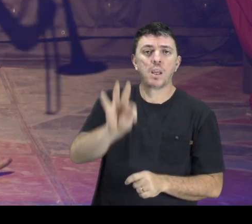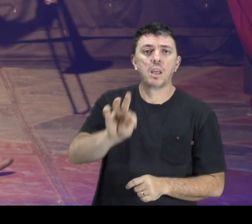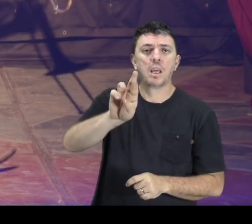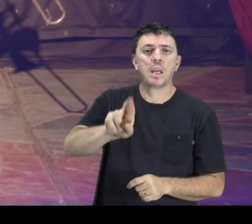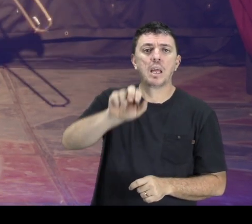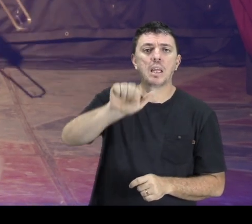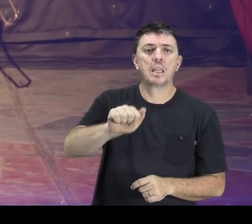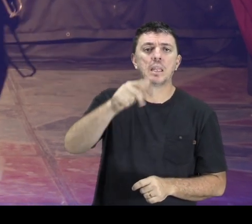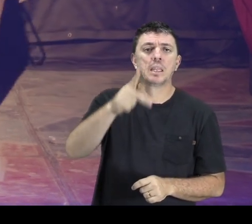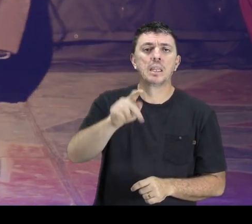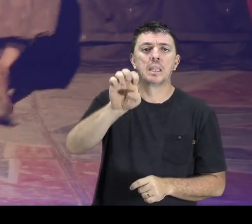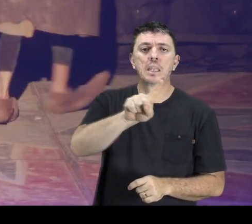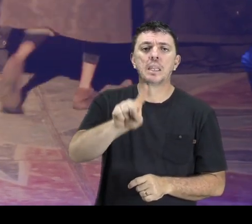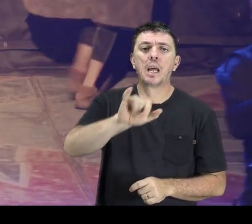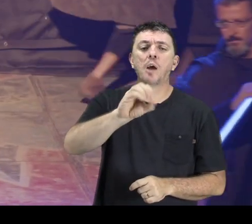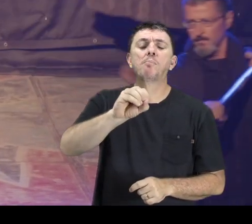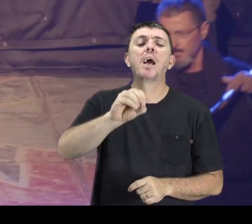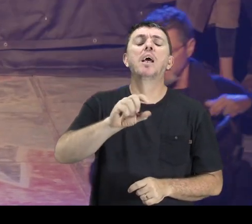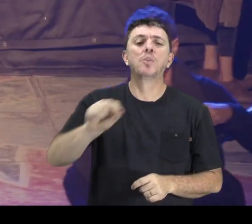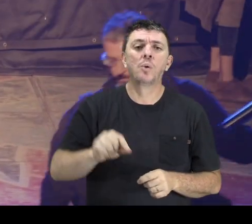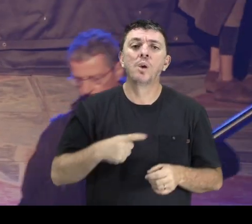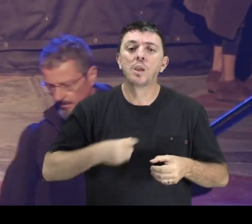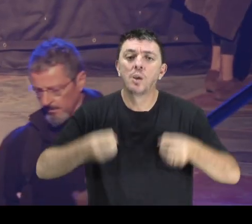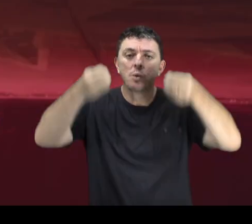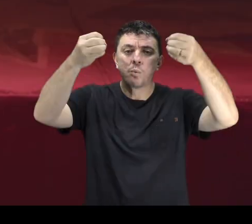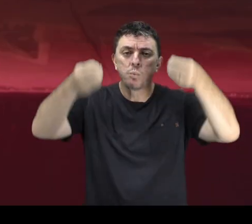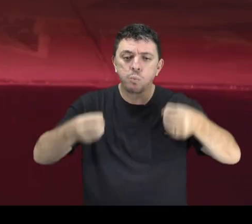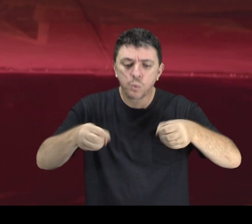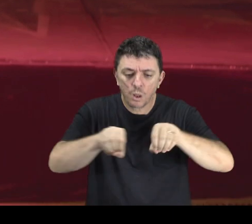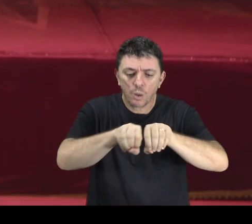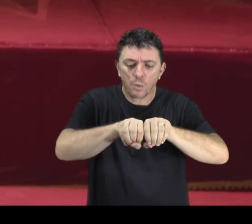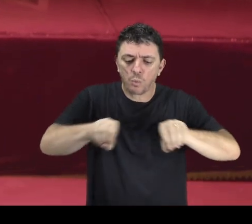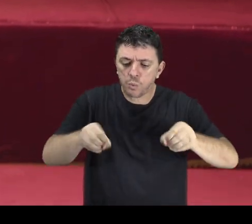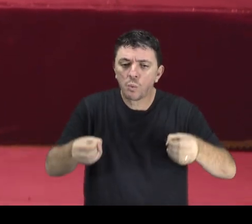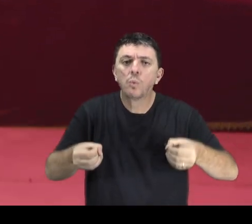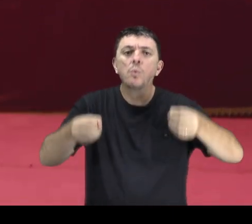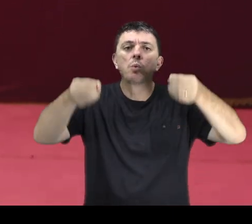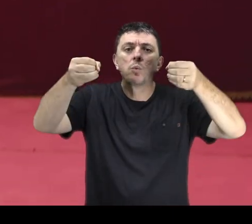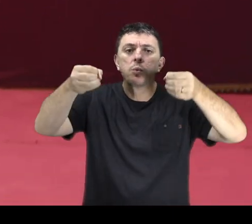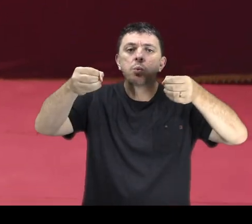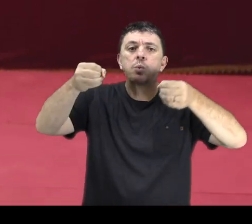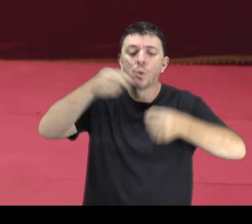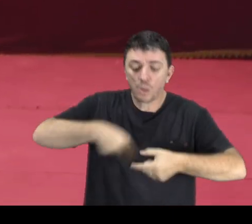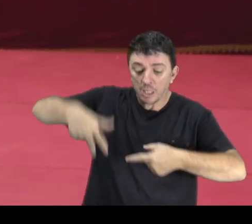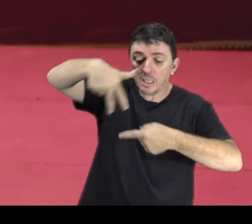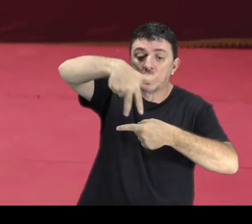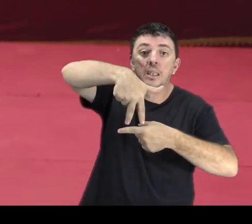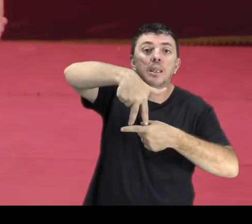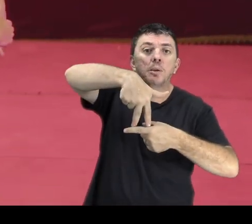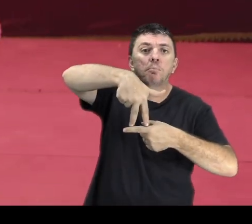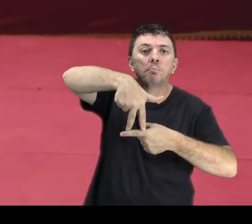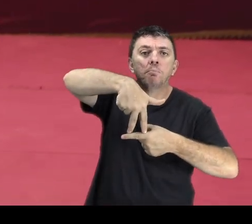no Circus Space. É muito importante que a gente reconheça o trabalho do Zé, ele foi o primeiro...